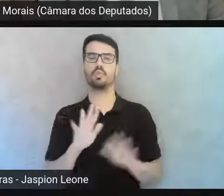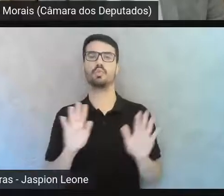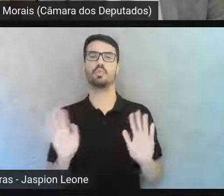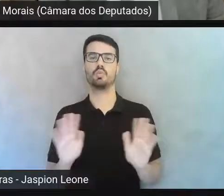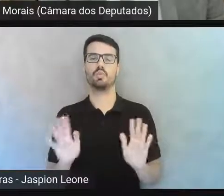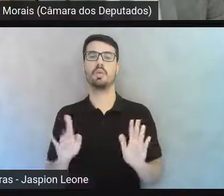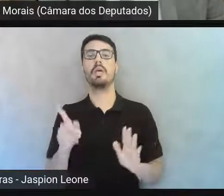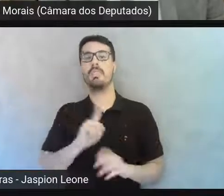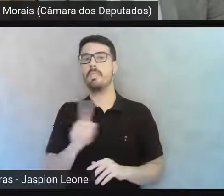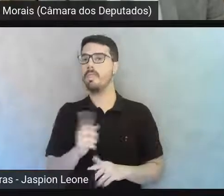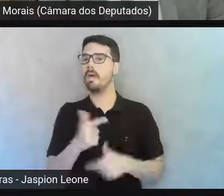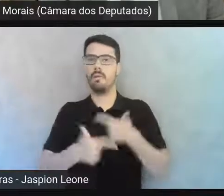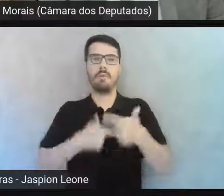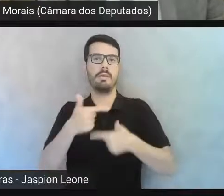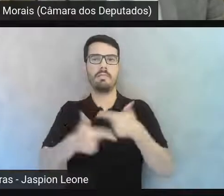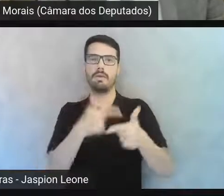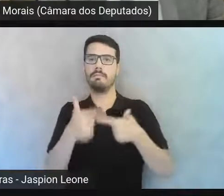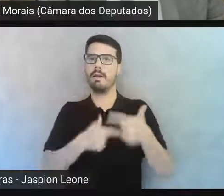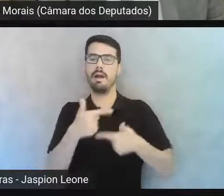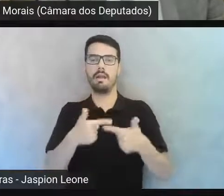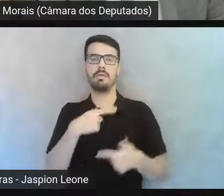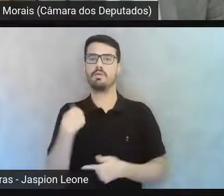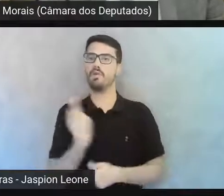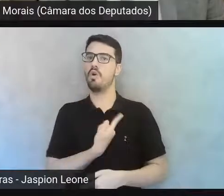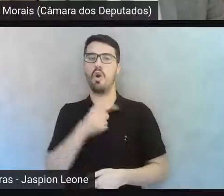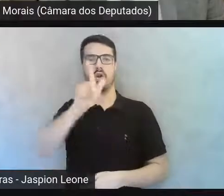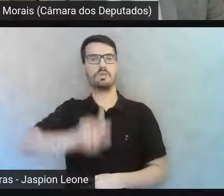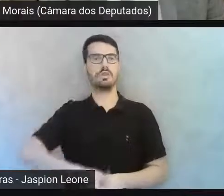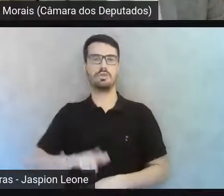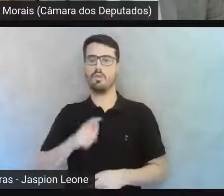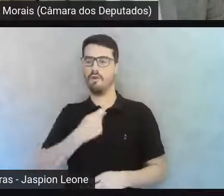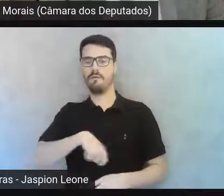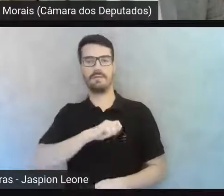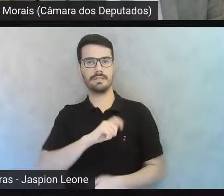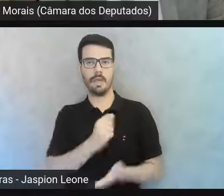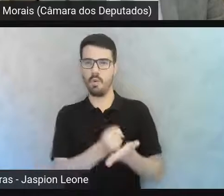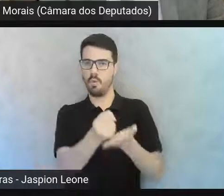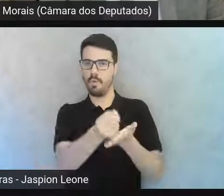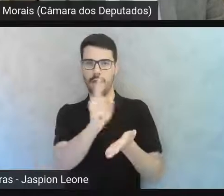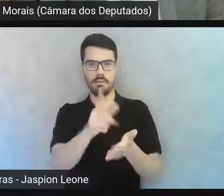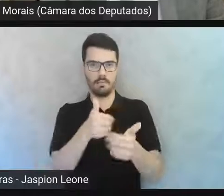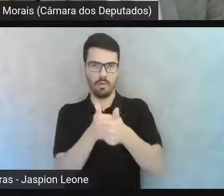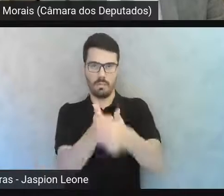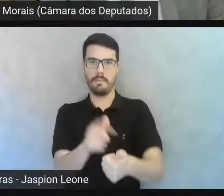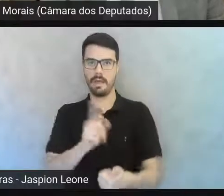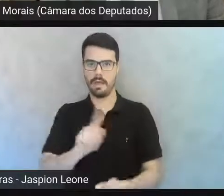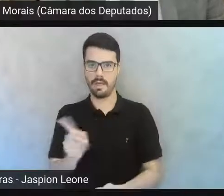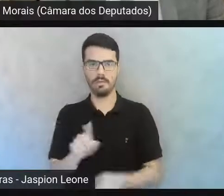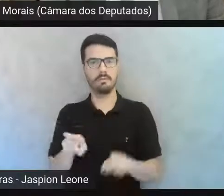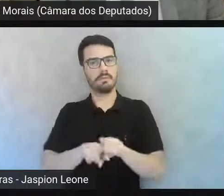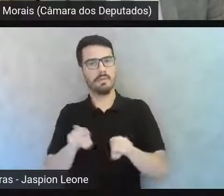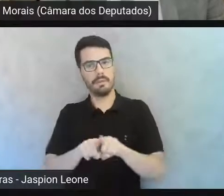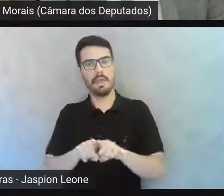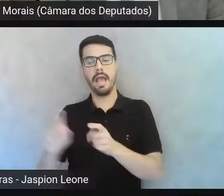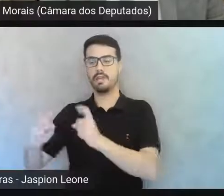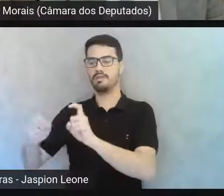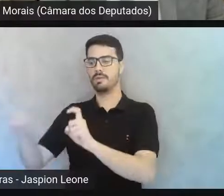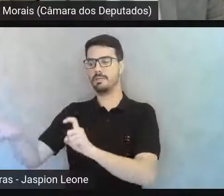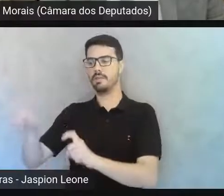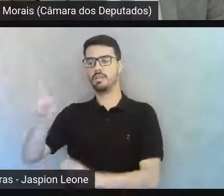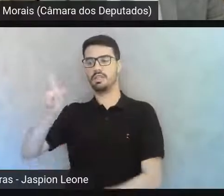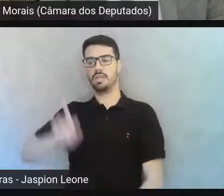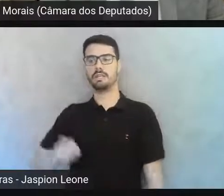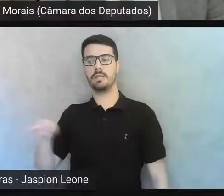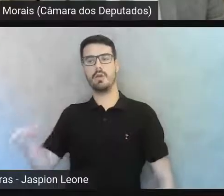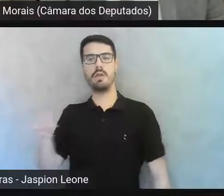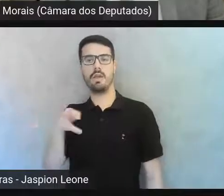é um trabalho só do papel do gestor e o fiscal de contrato. É juntamente com a administração. Tinha que ter feito um